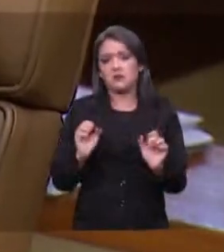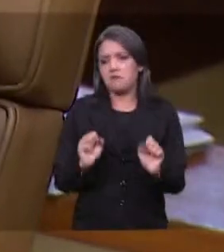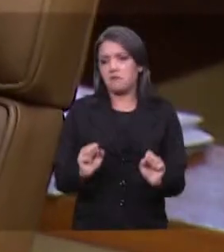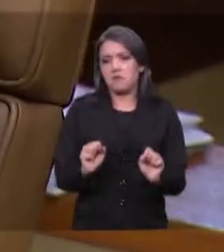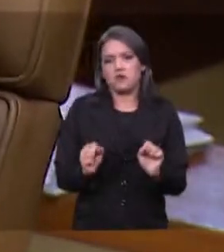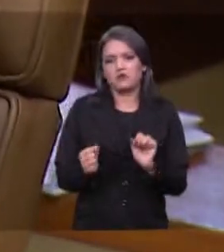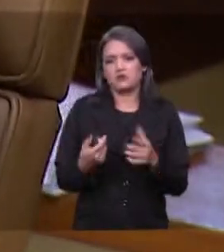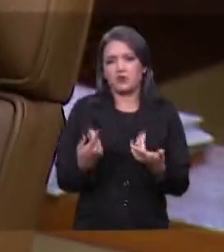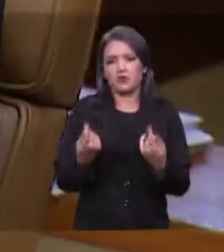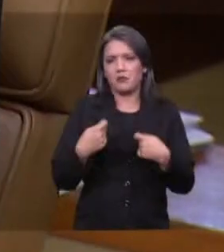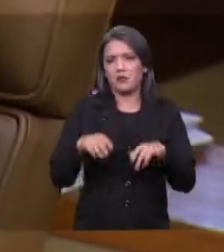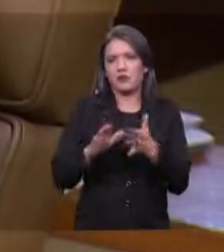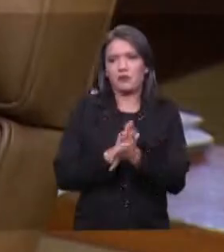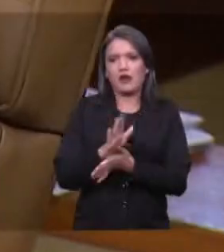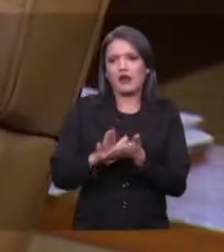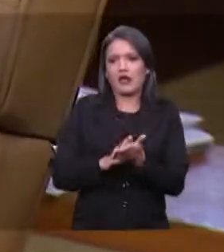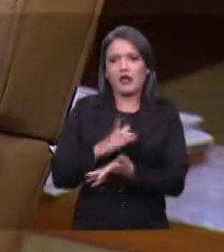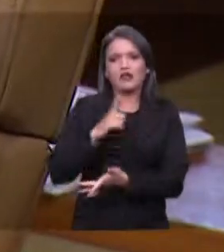nenhum problema.